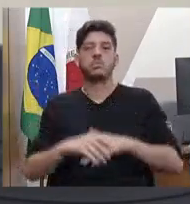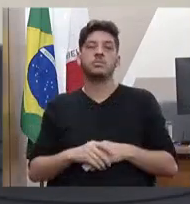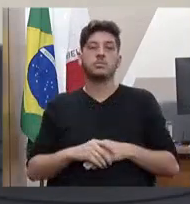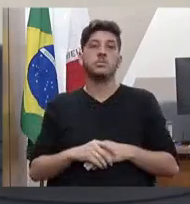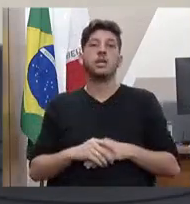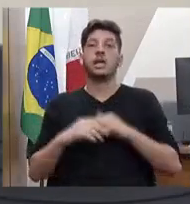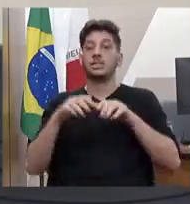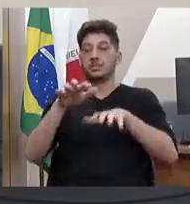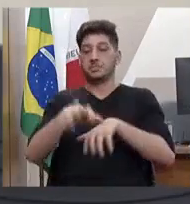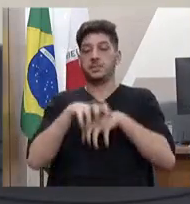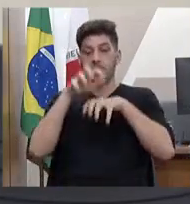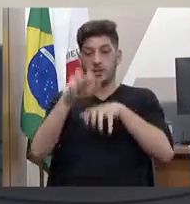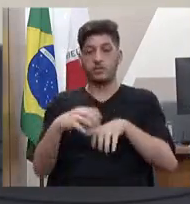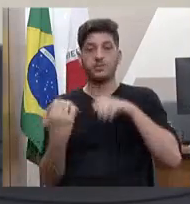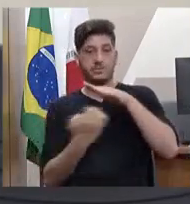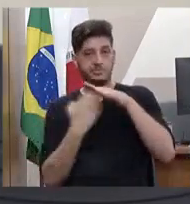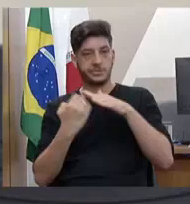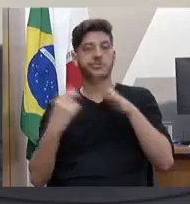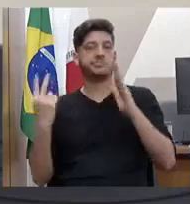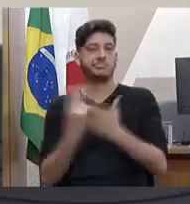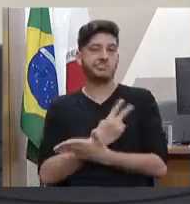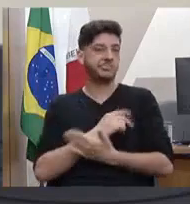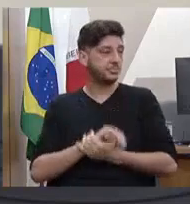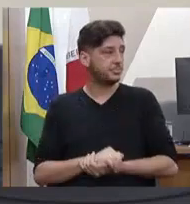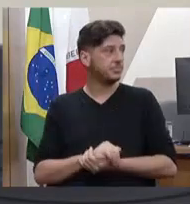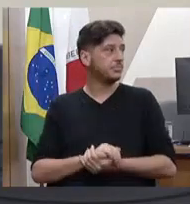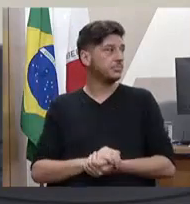mineradoras estão proporcionando para a gente aqui